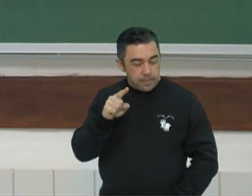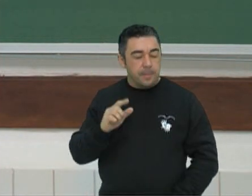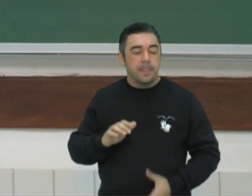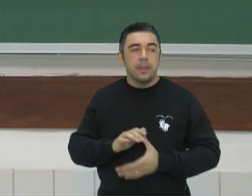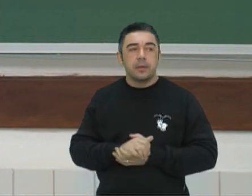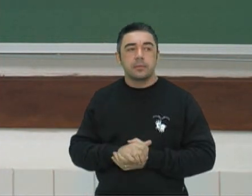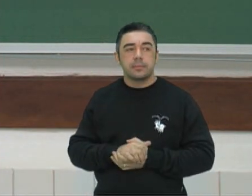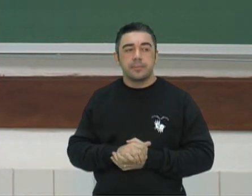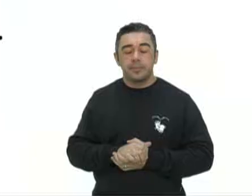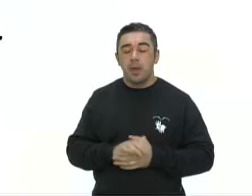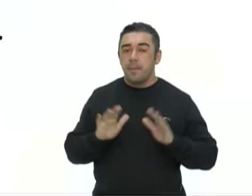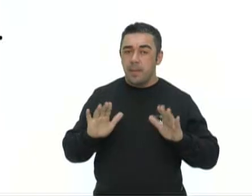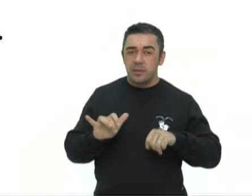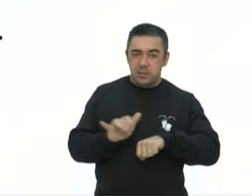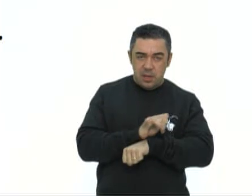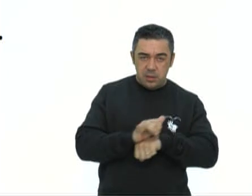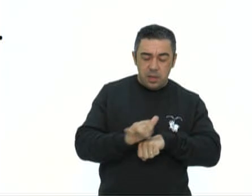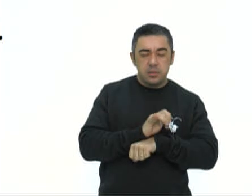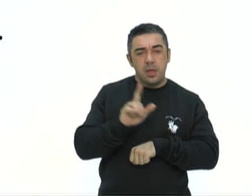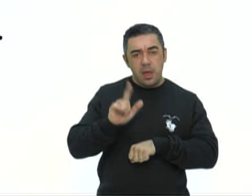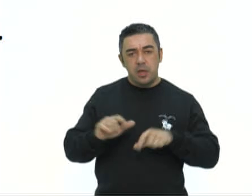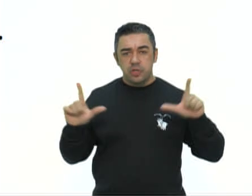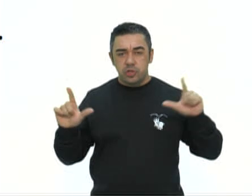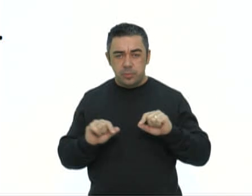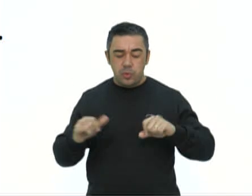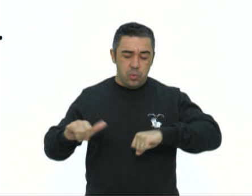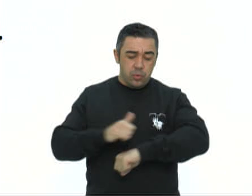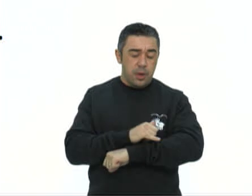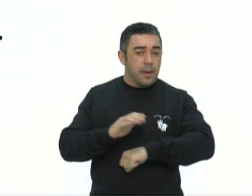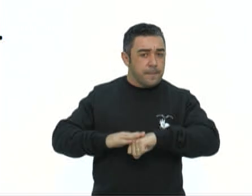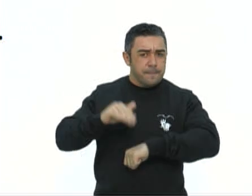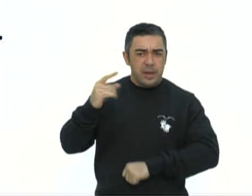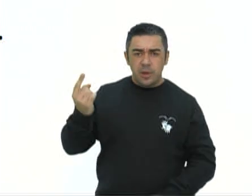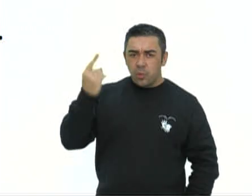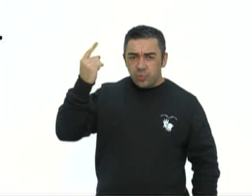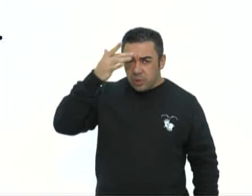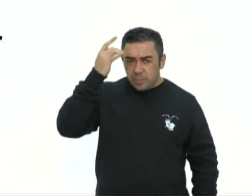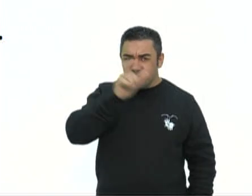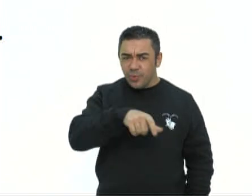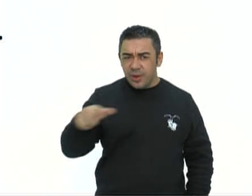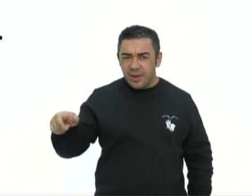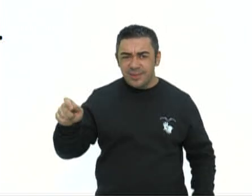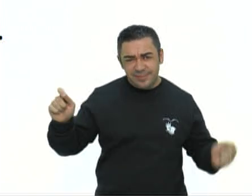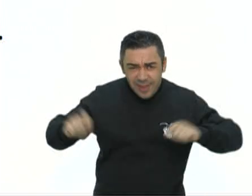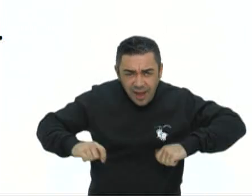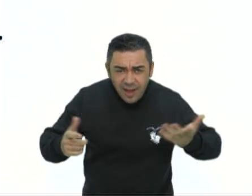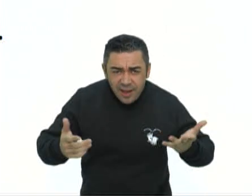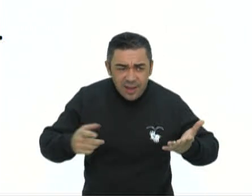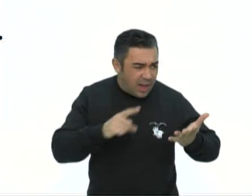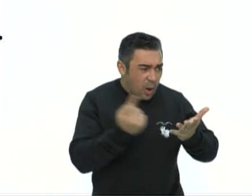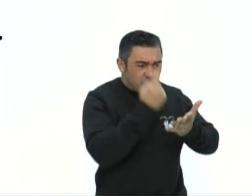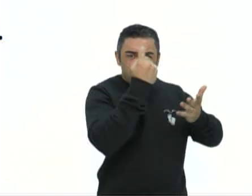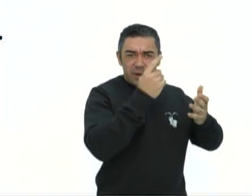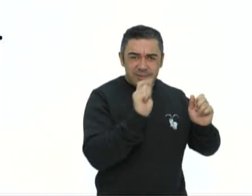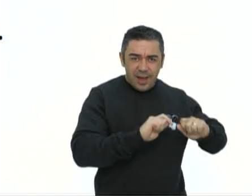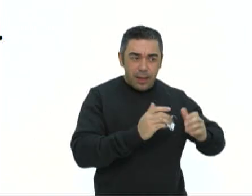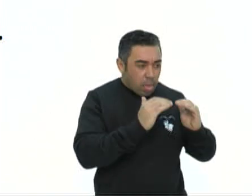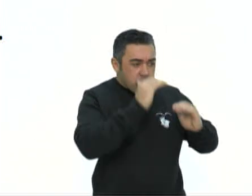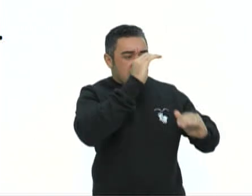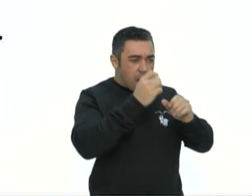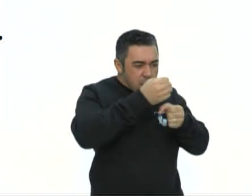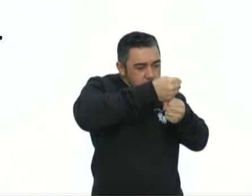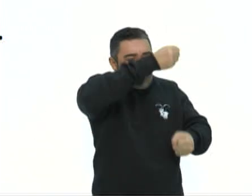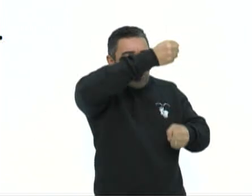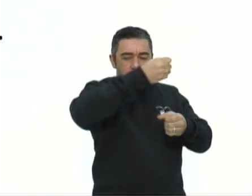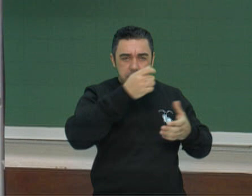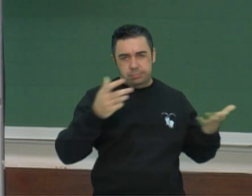conferirem. Uma das estratégias para diminuir a obesidade é aumentar a altura média dos indivíduos. Não tem como a gente fazer aumentar a altura média dos